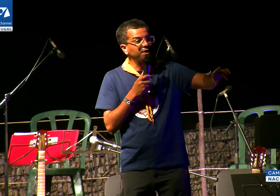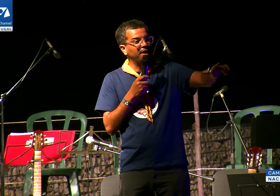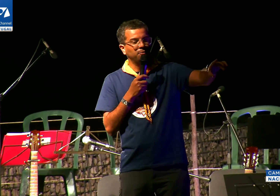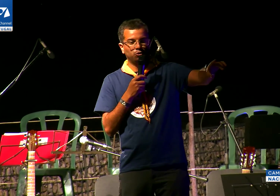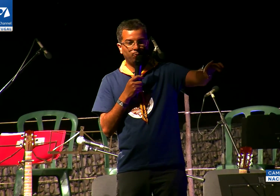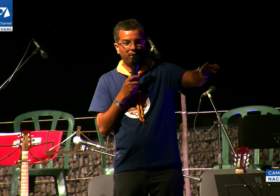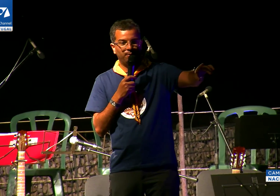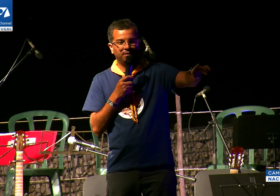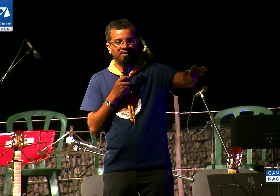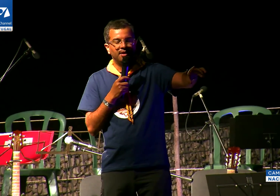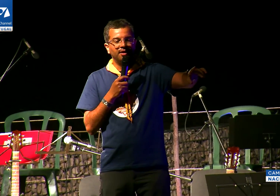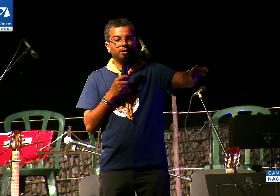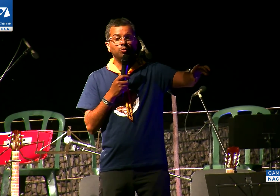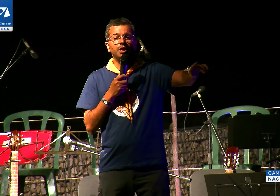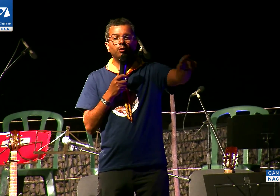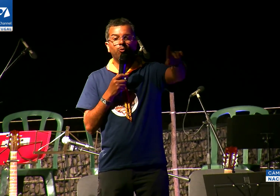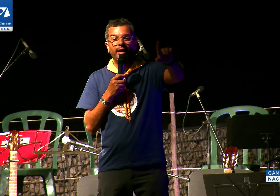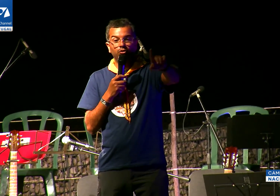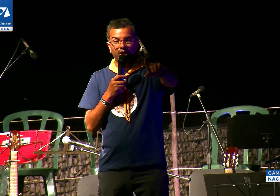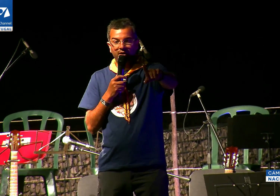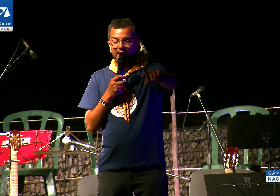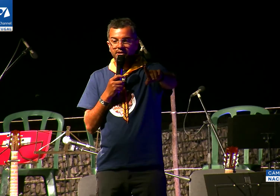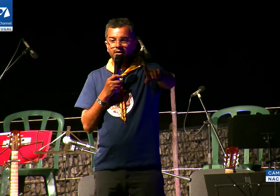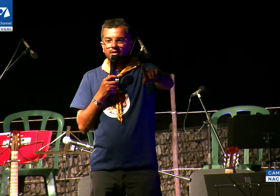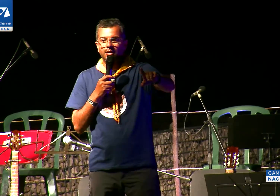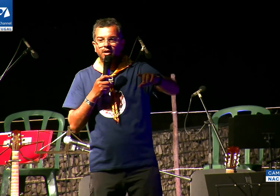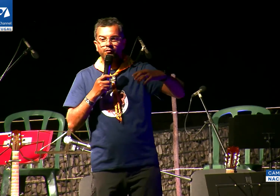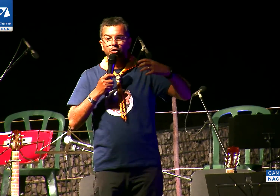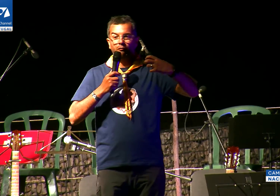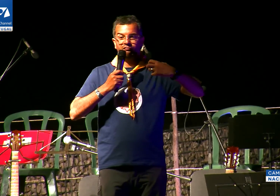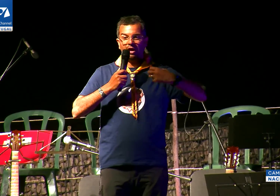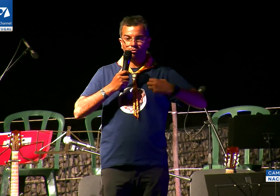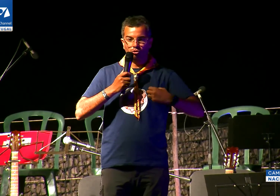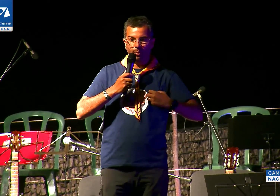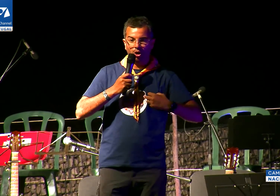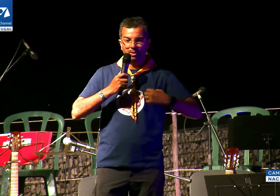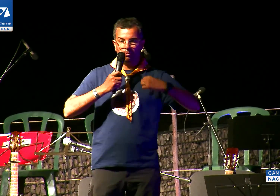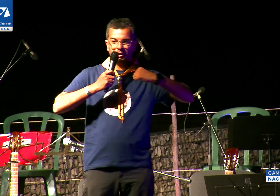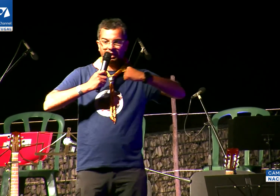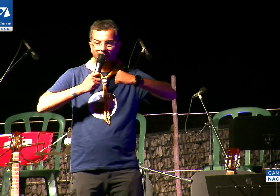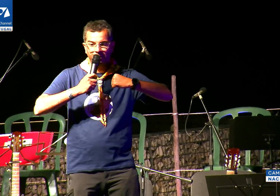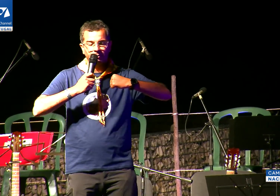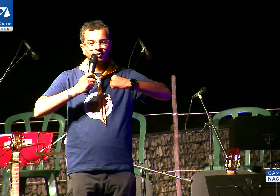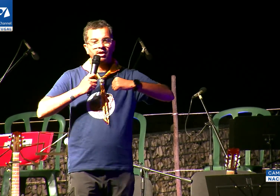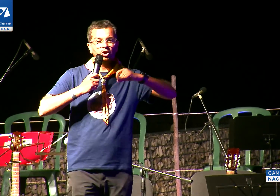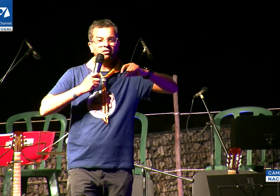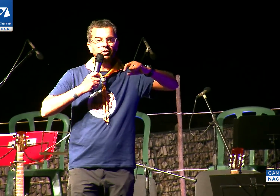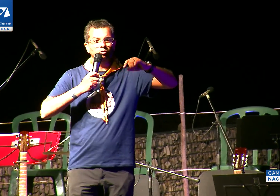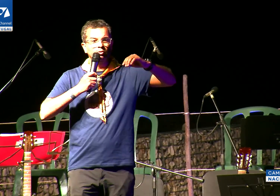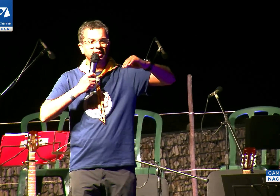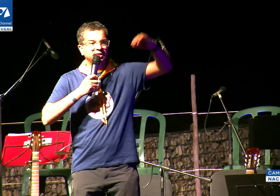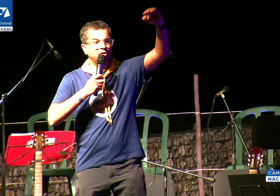televisão e via o super-homem então um dia quando o pai não estava em casa ele vestiu o fato de super-homem poses a capa